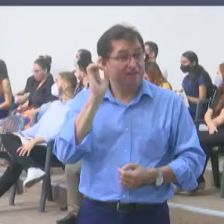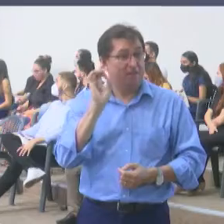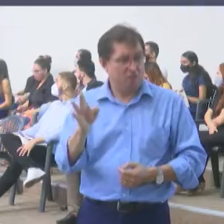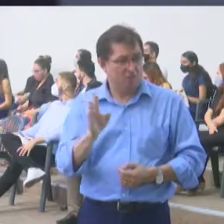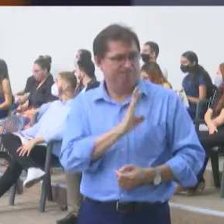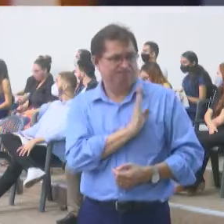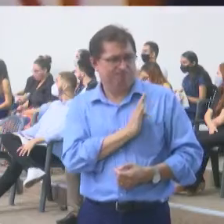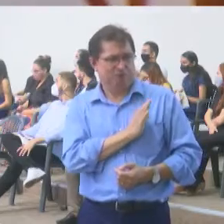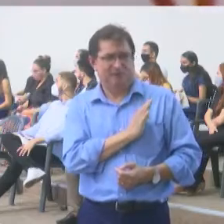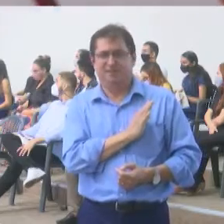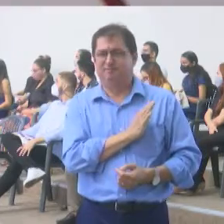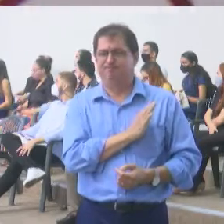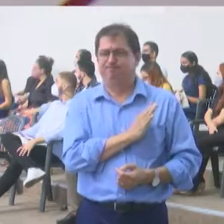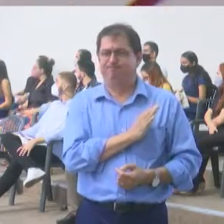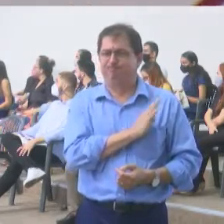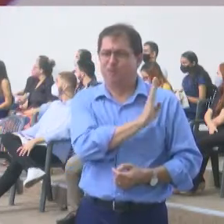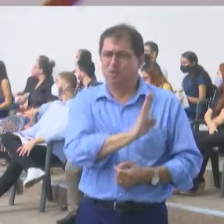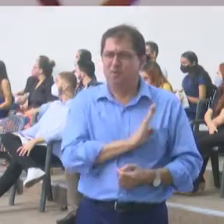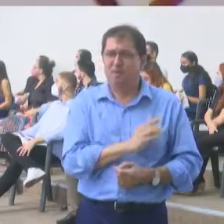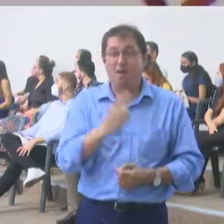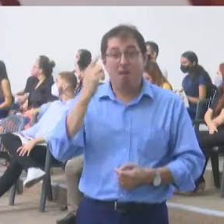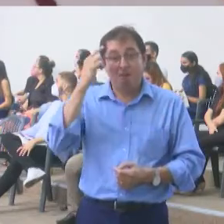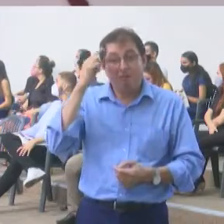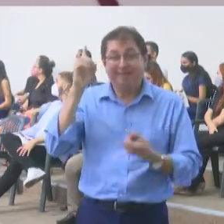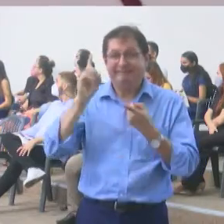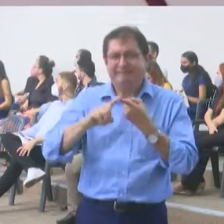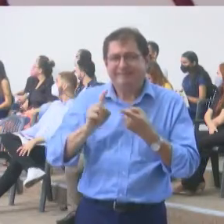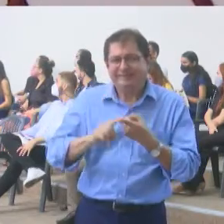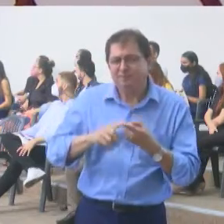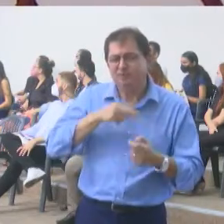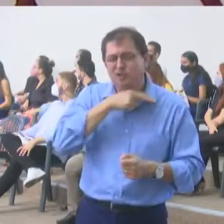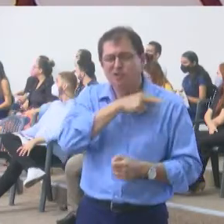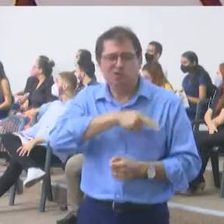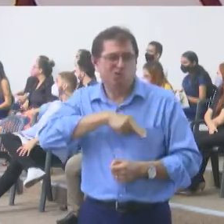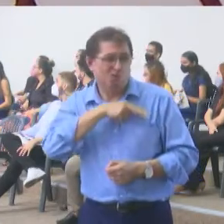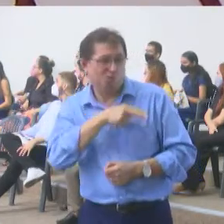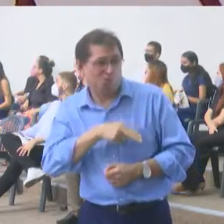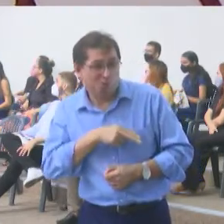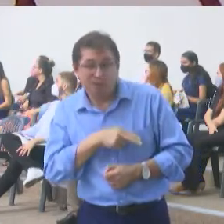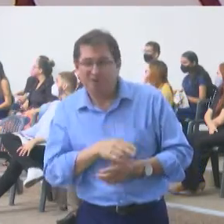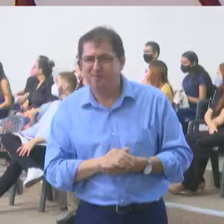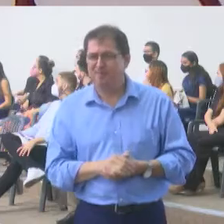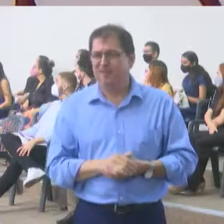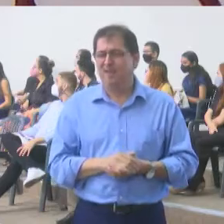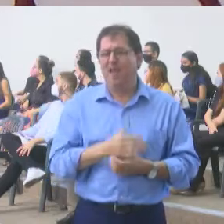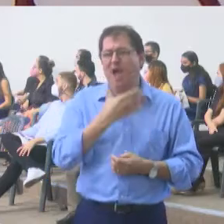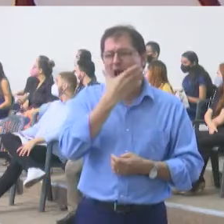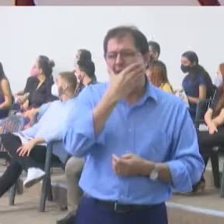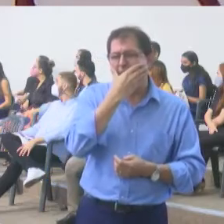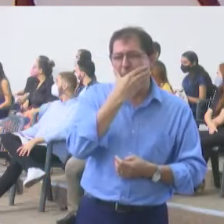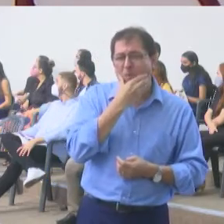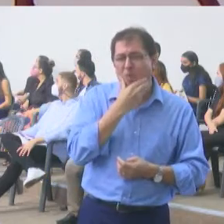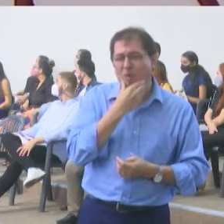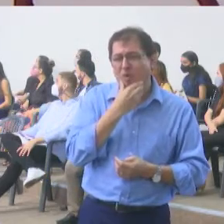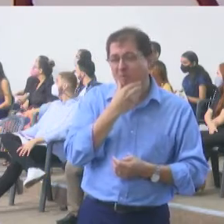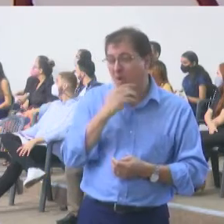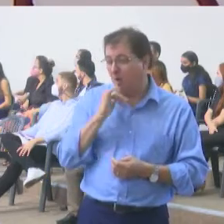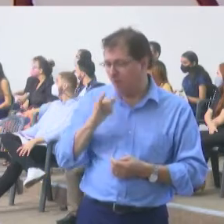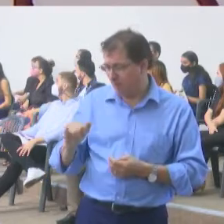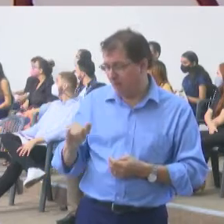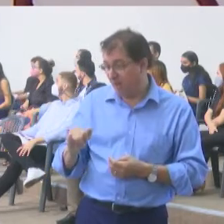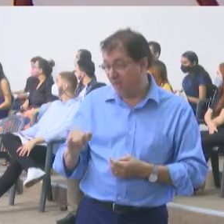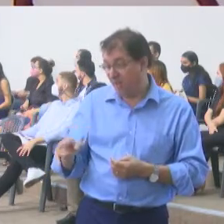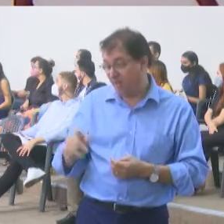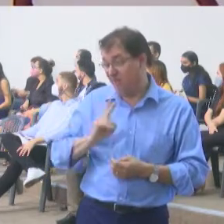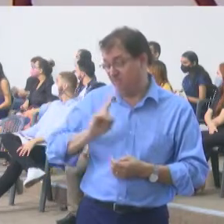Boaz. Imagine só Noemi, que disse: olha, não sou mais uma mulher ditosa, sou uma mulher amarga. Se isso acontecesse, Noemi